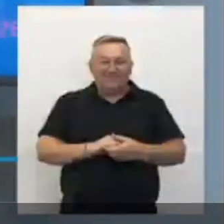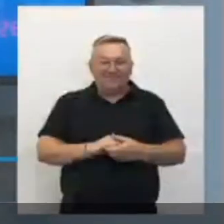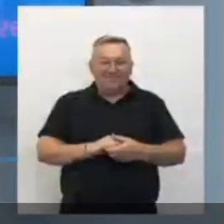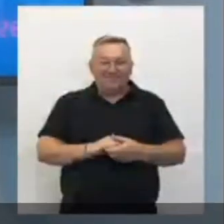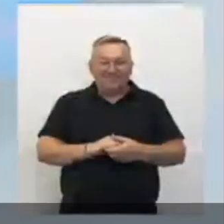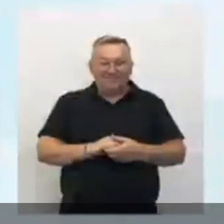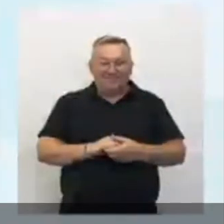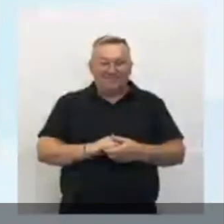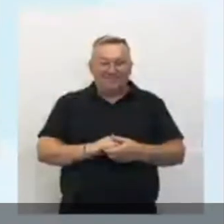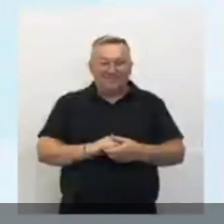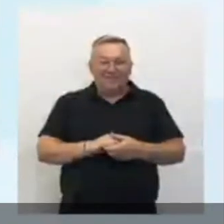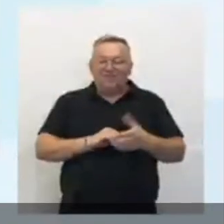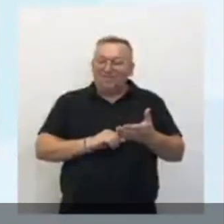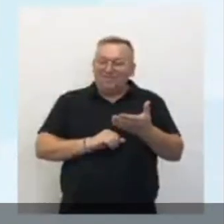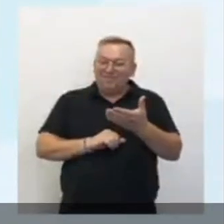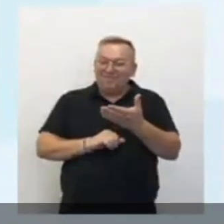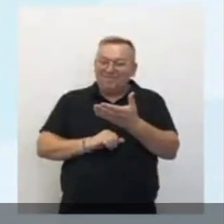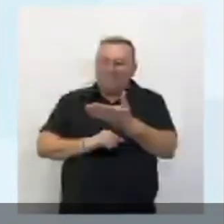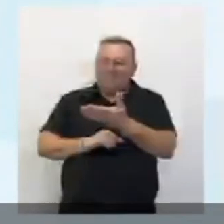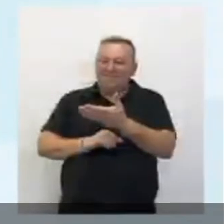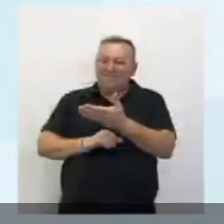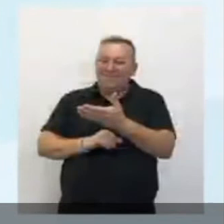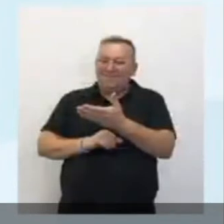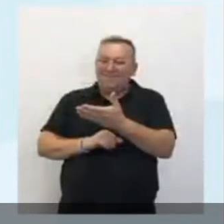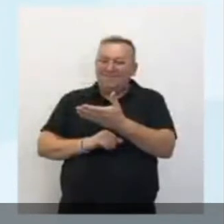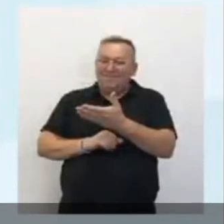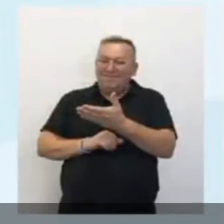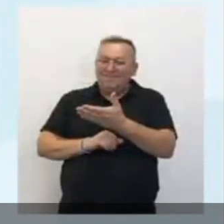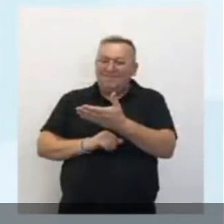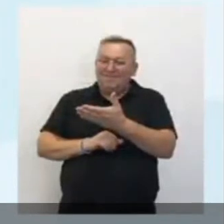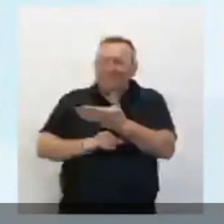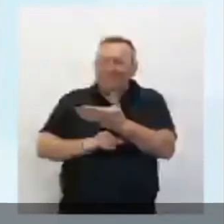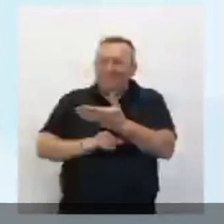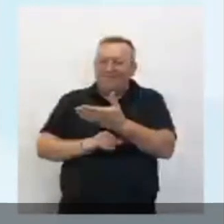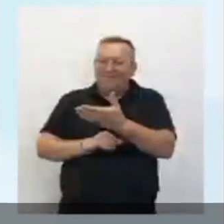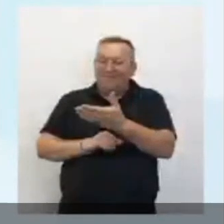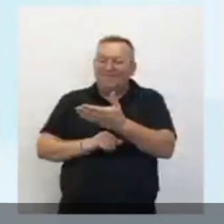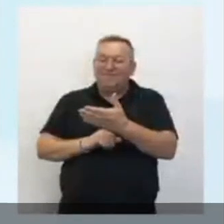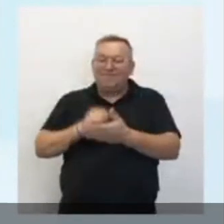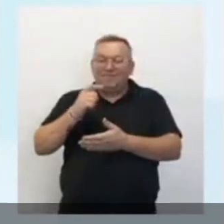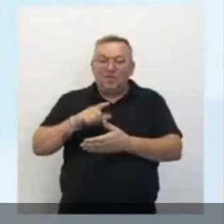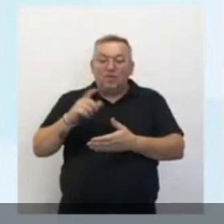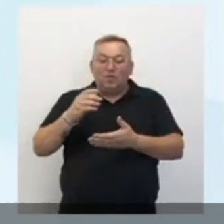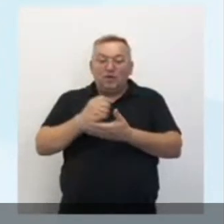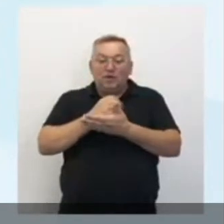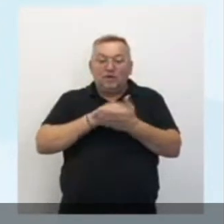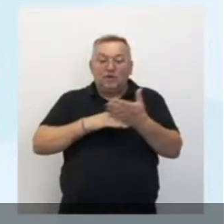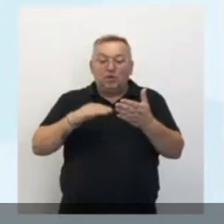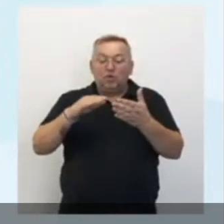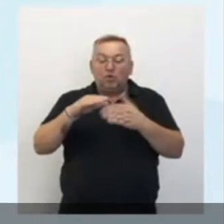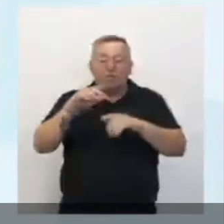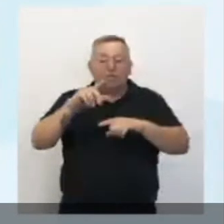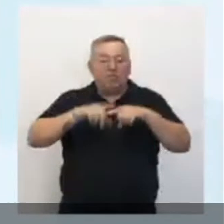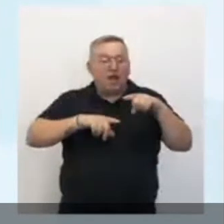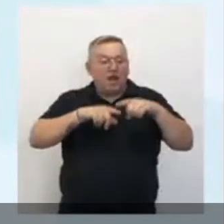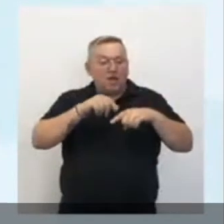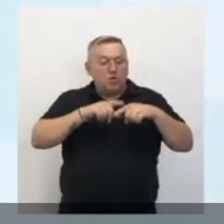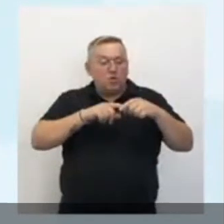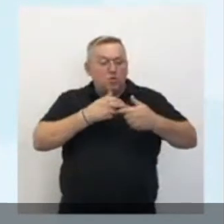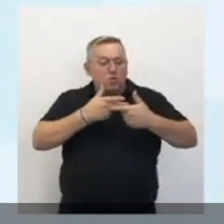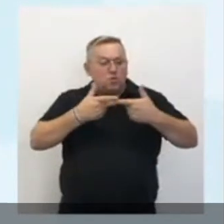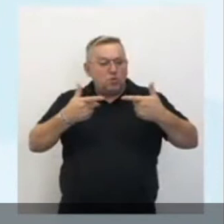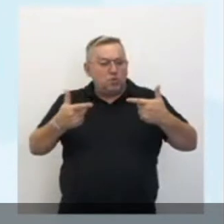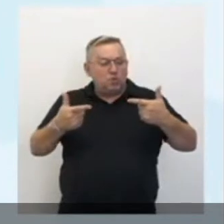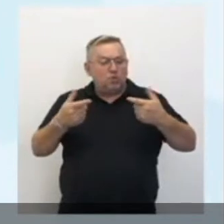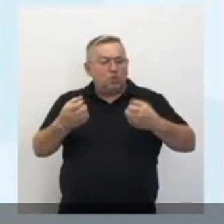telinha. tranquilos aí, ó. Pode Já pôr tá na telinha. ó. Ó, esse QR Code aí, Tony, foi de onde eu tirei todo... Tem todos os materiais lá, tem todas as